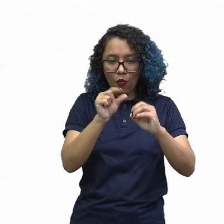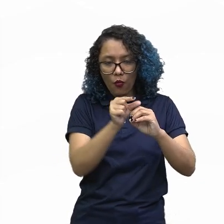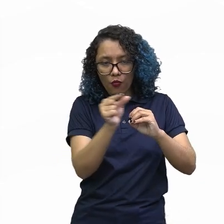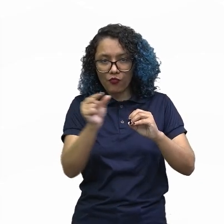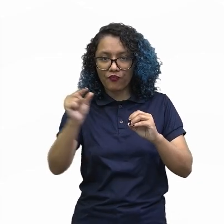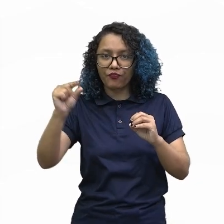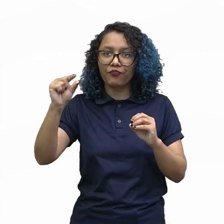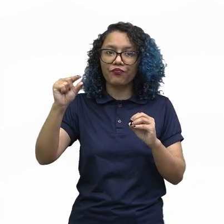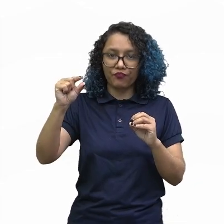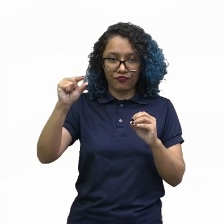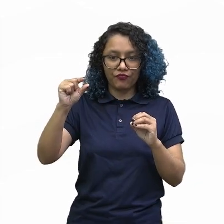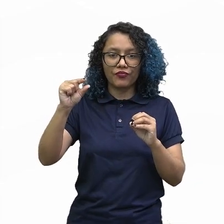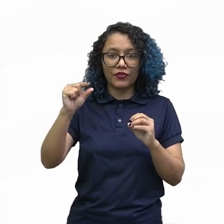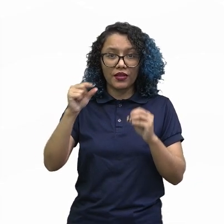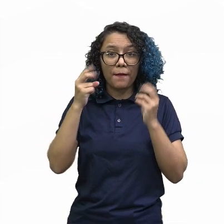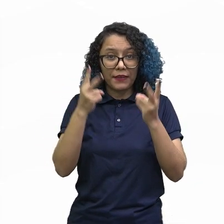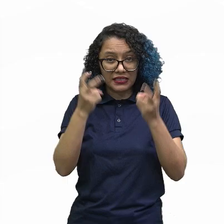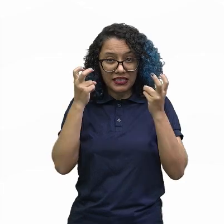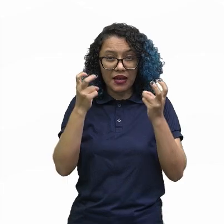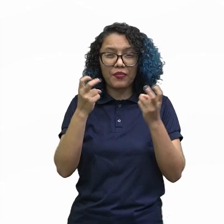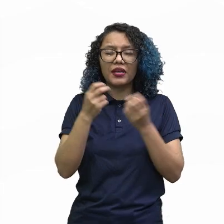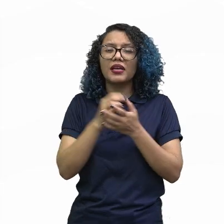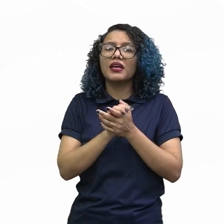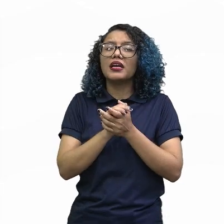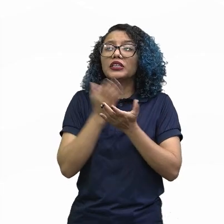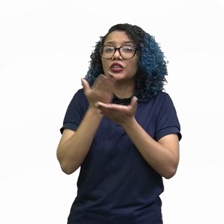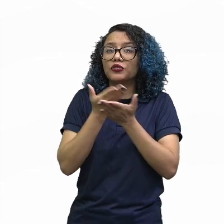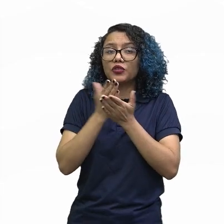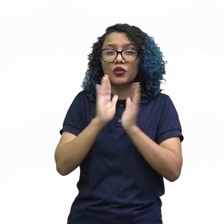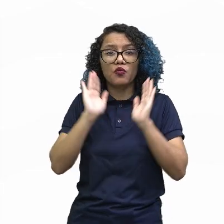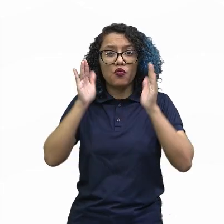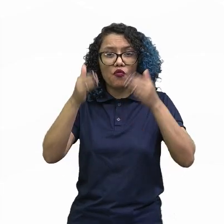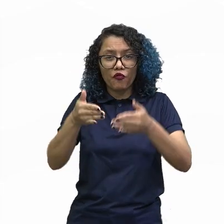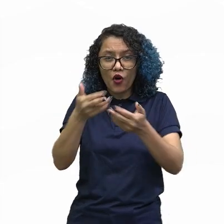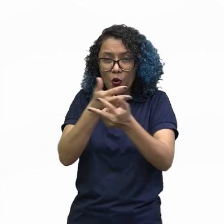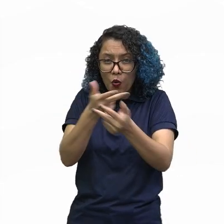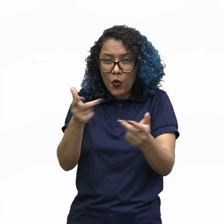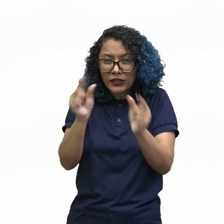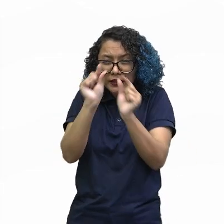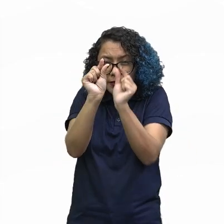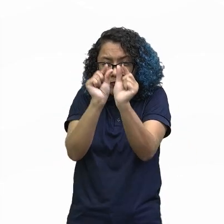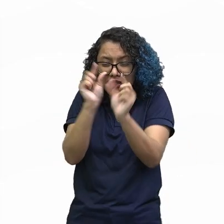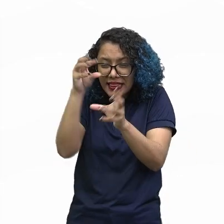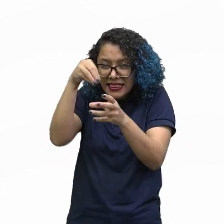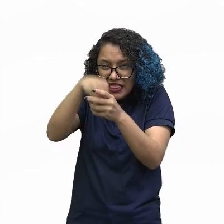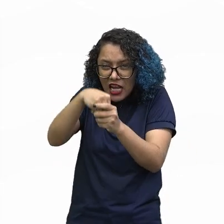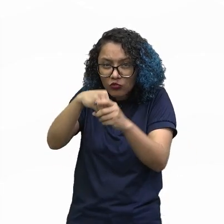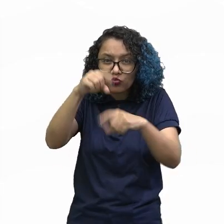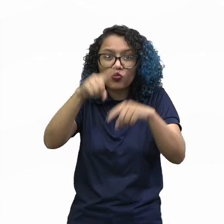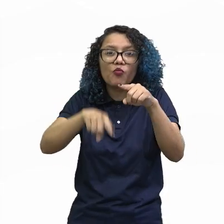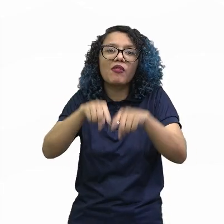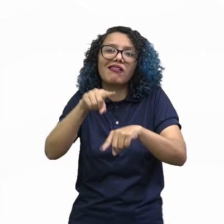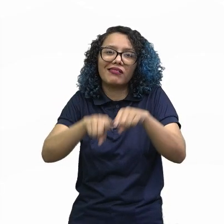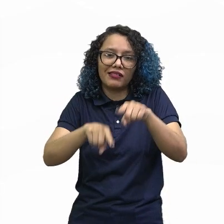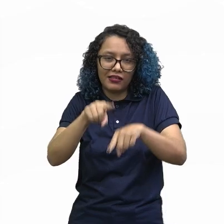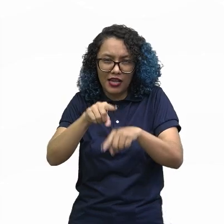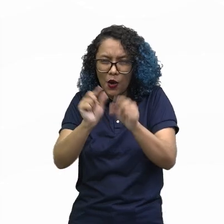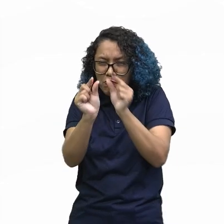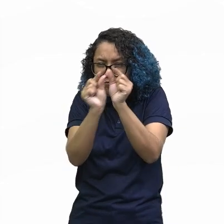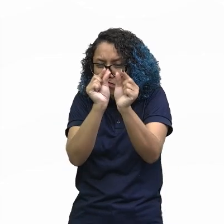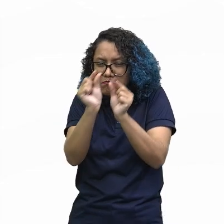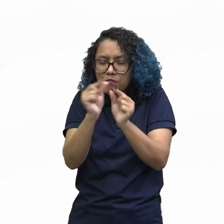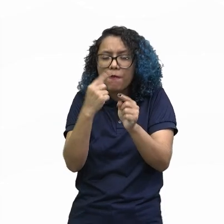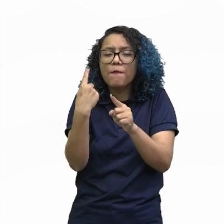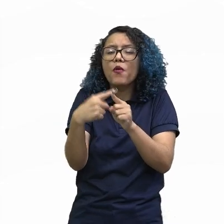Vejam que estamos falando de forma micro, estamos vendo por dentro dessa matéria. Por possuir